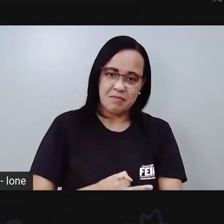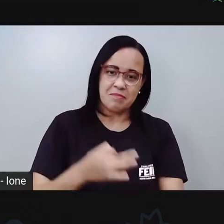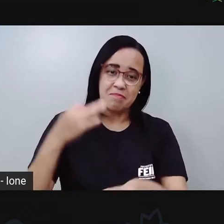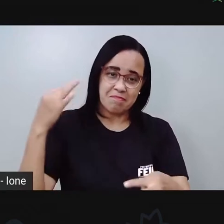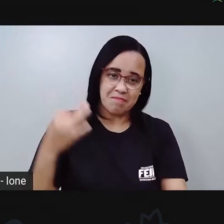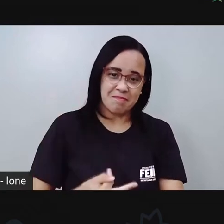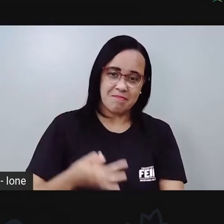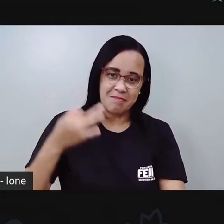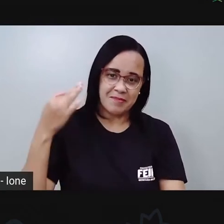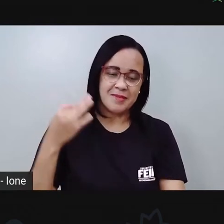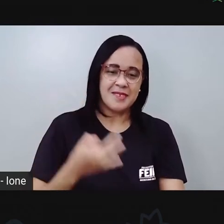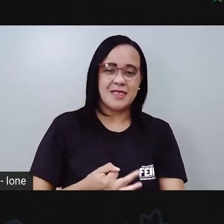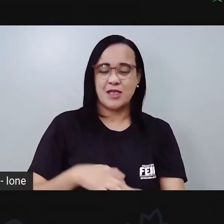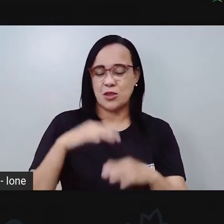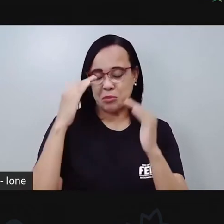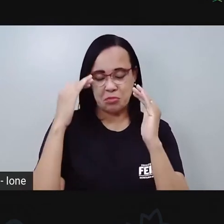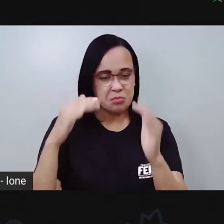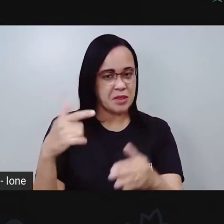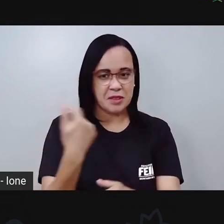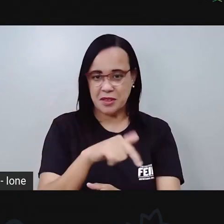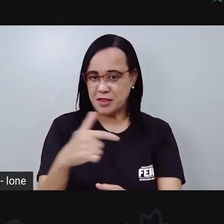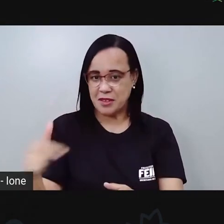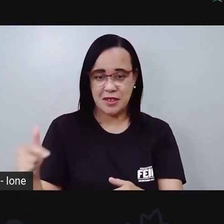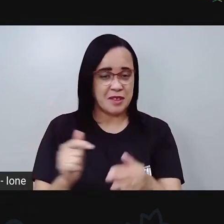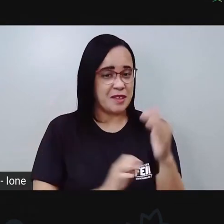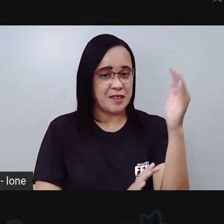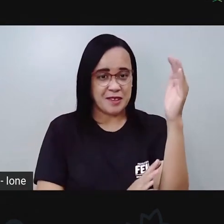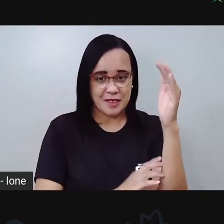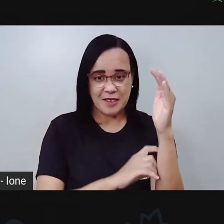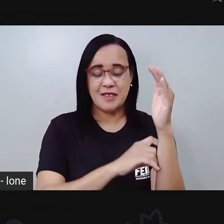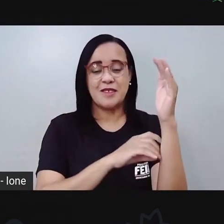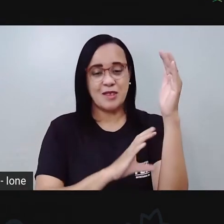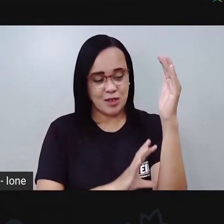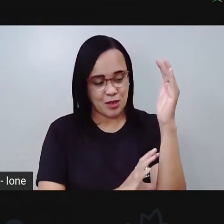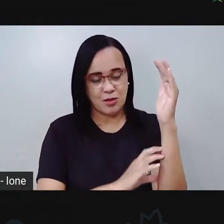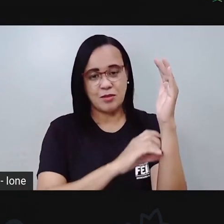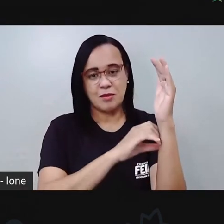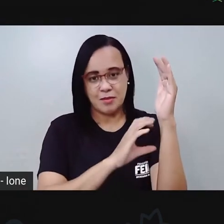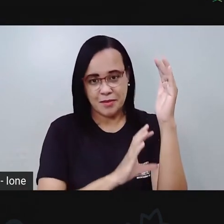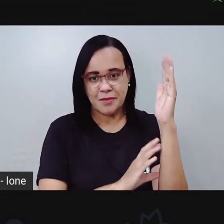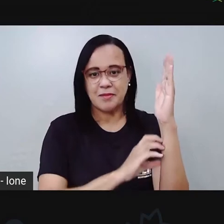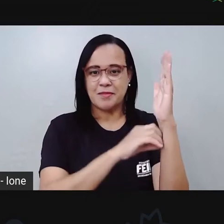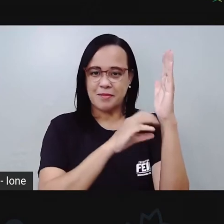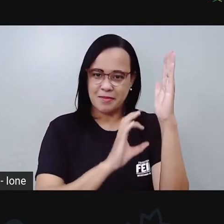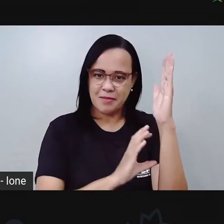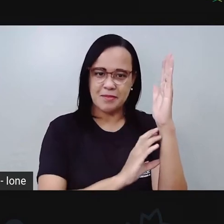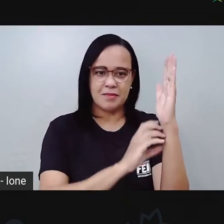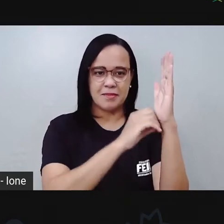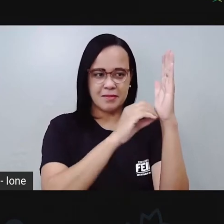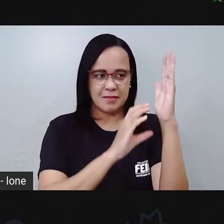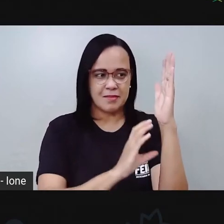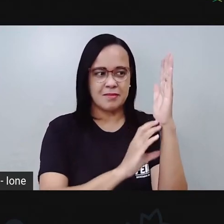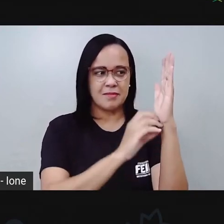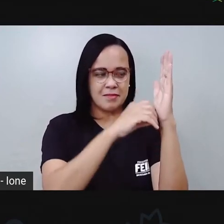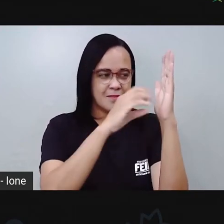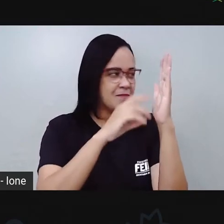teimosa e desobediente sobe sobe sobe